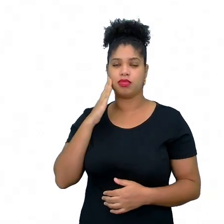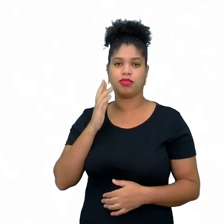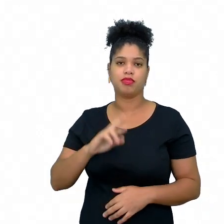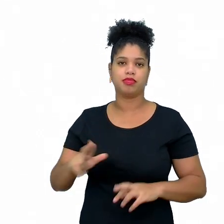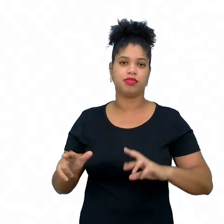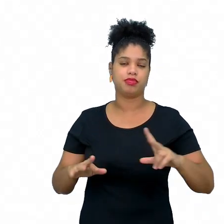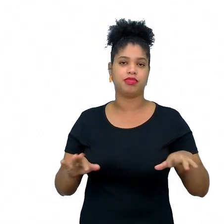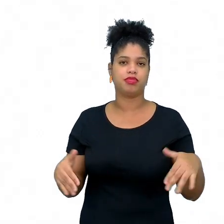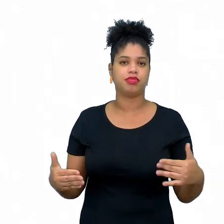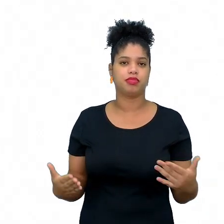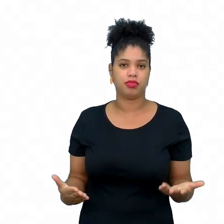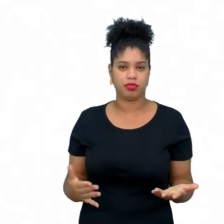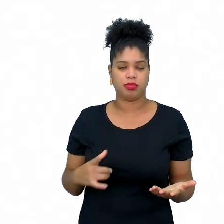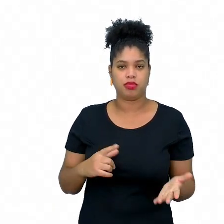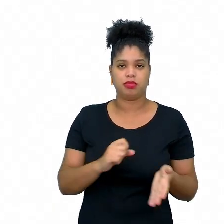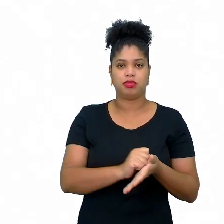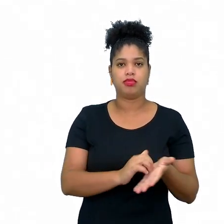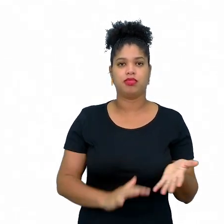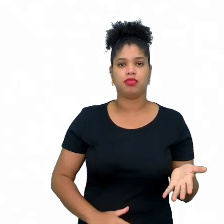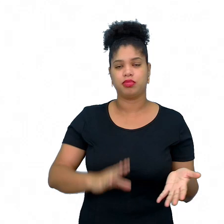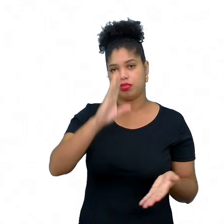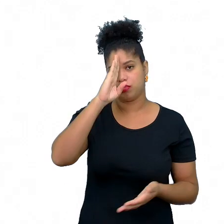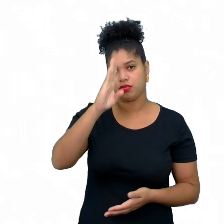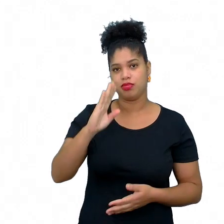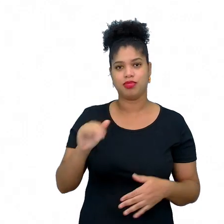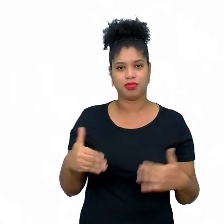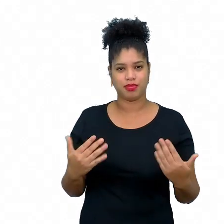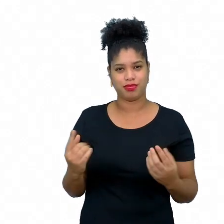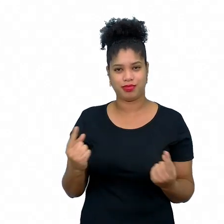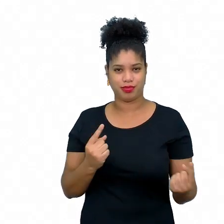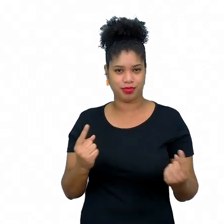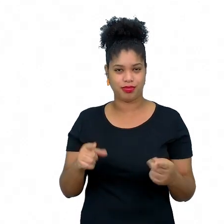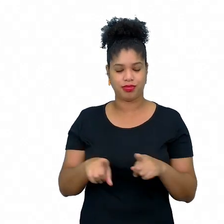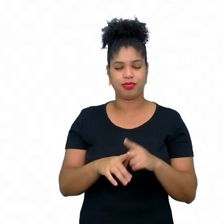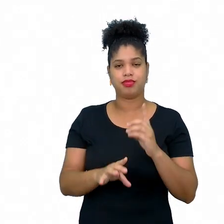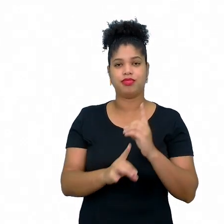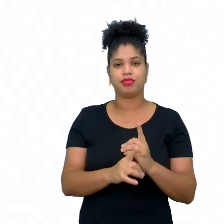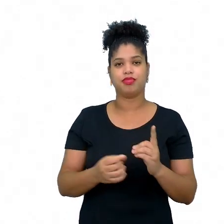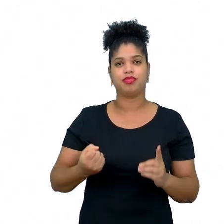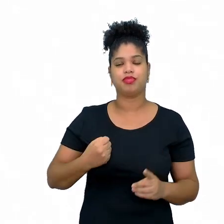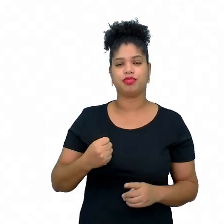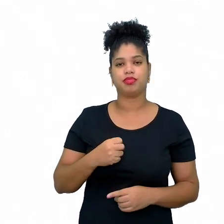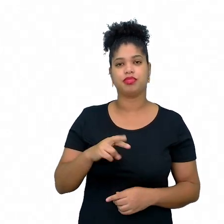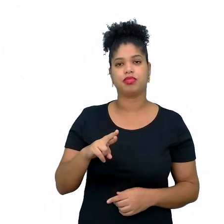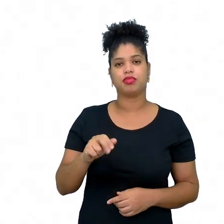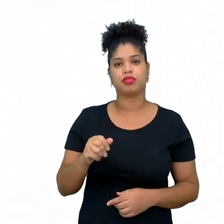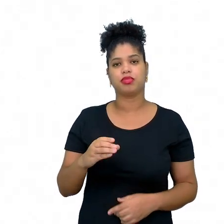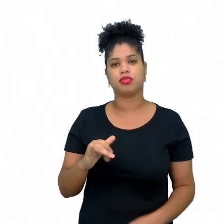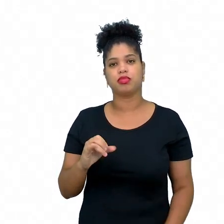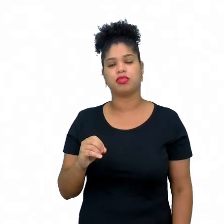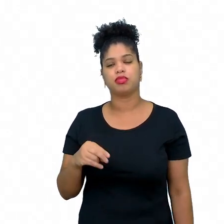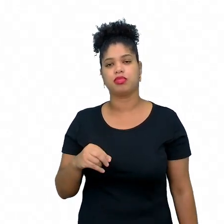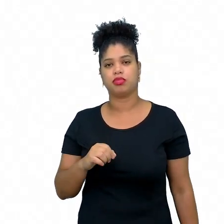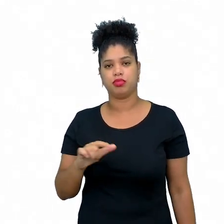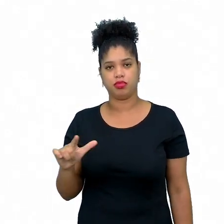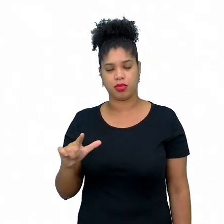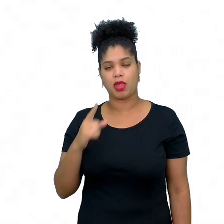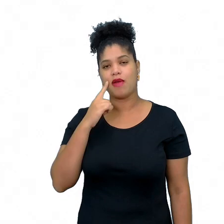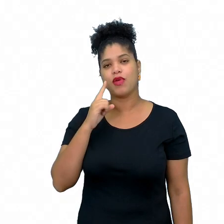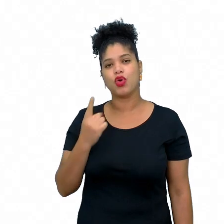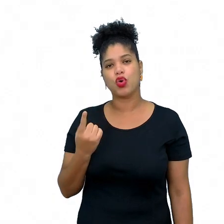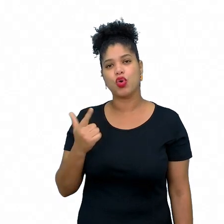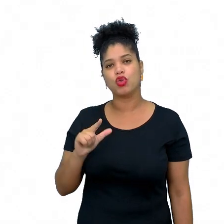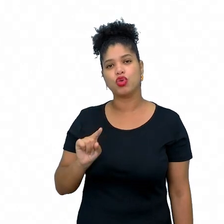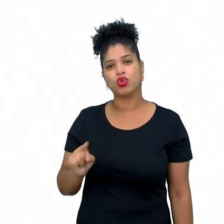o que caracteriza a diferença de cada um. Identificar o número racional pela sua expansão decimal